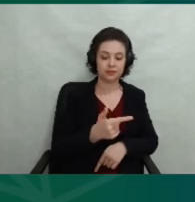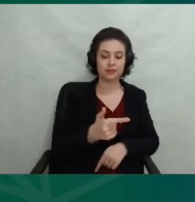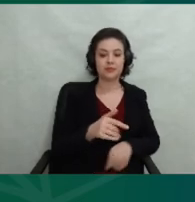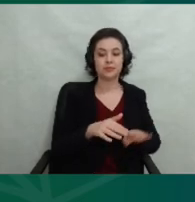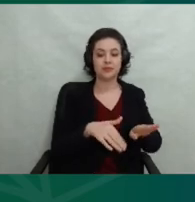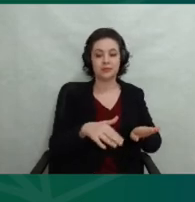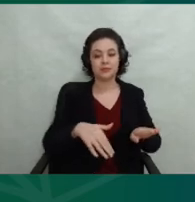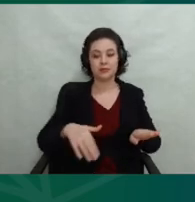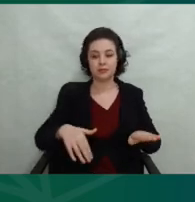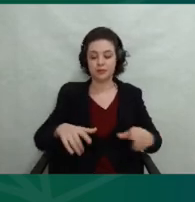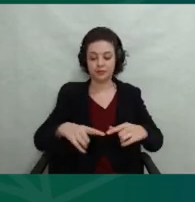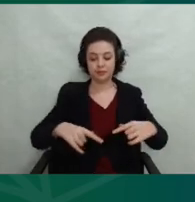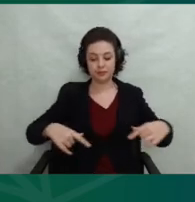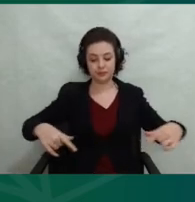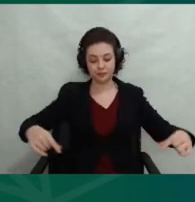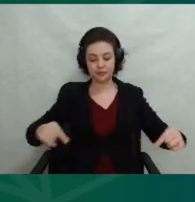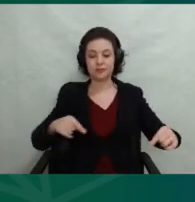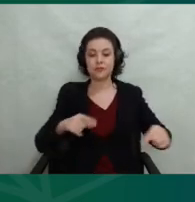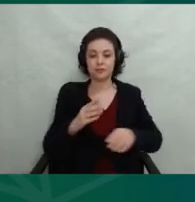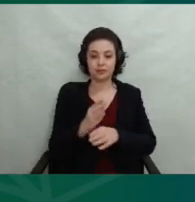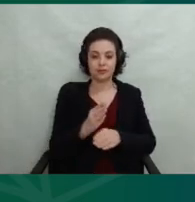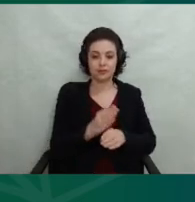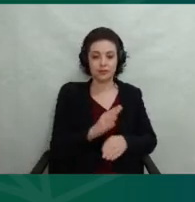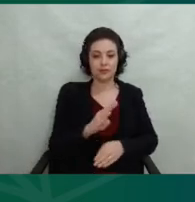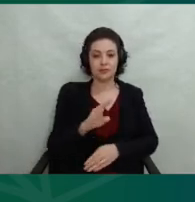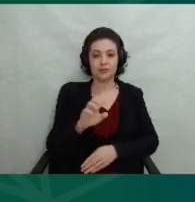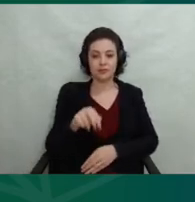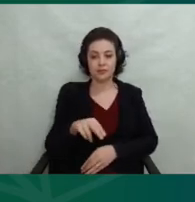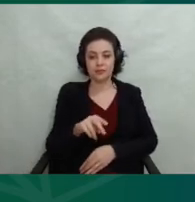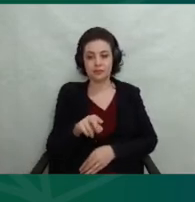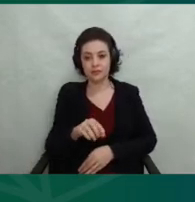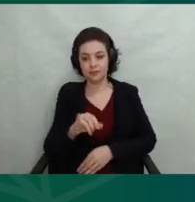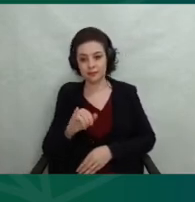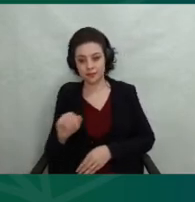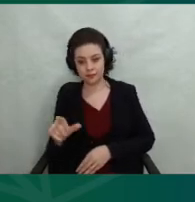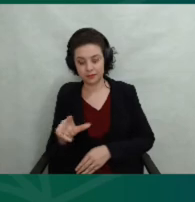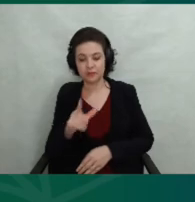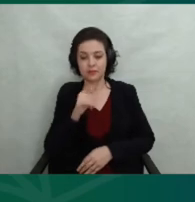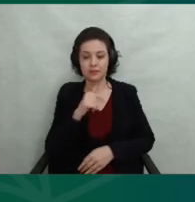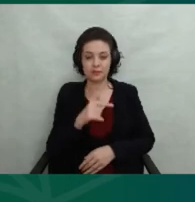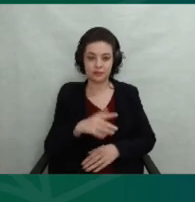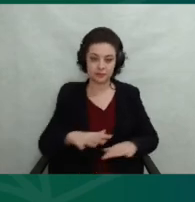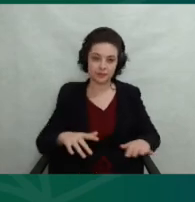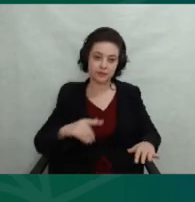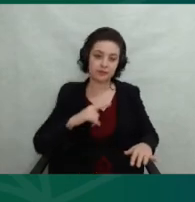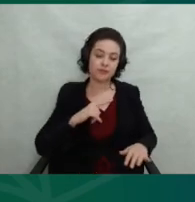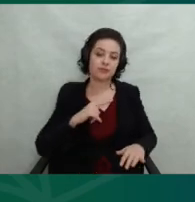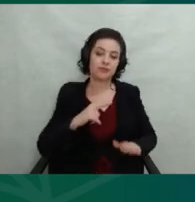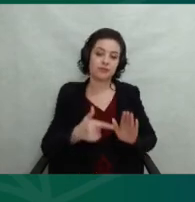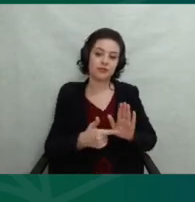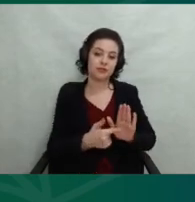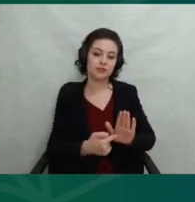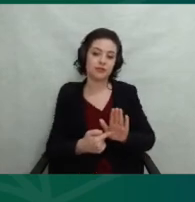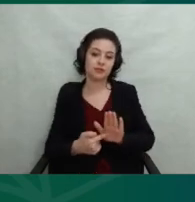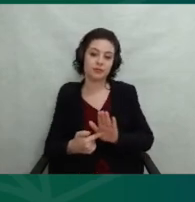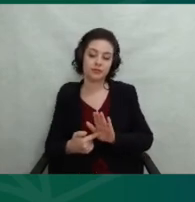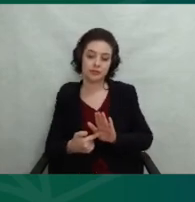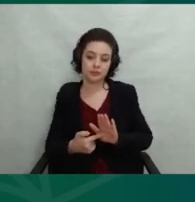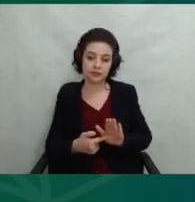encontramos também a benzoil na água. E o próximo slide, por favor, vai mostrar a cocaína